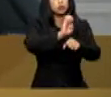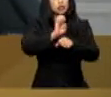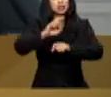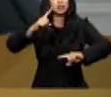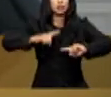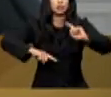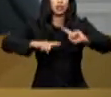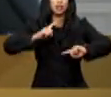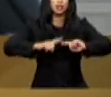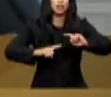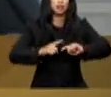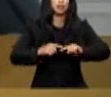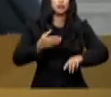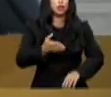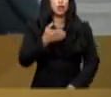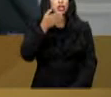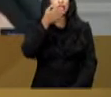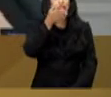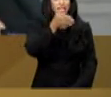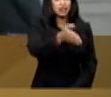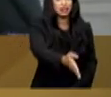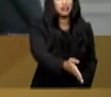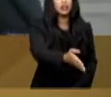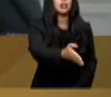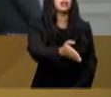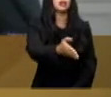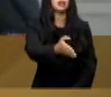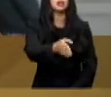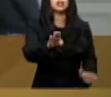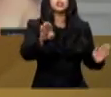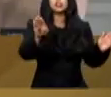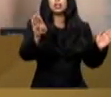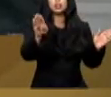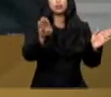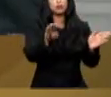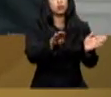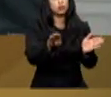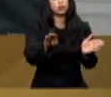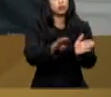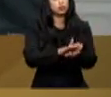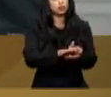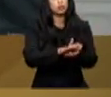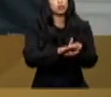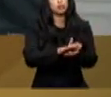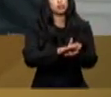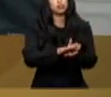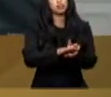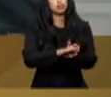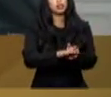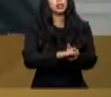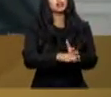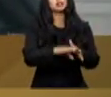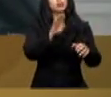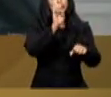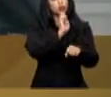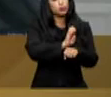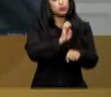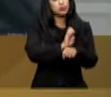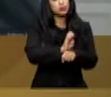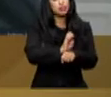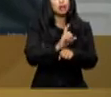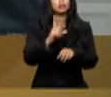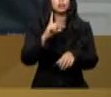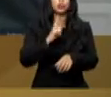mercadorias destinadas a consumidor final situado nessa própria unidade da federação,